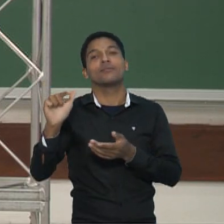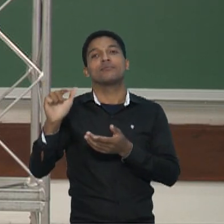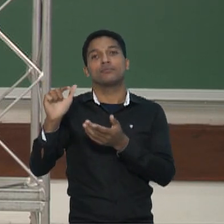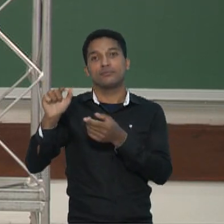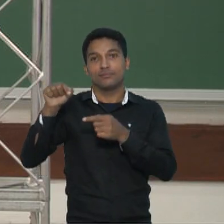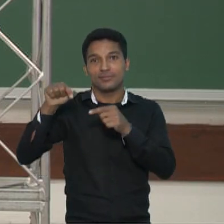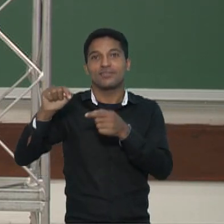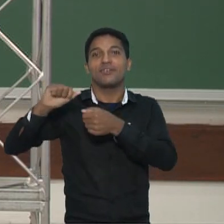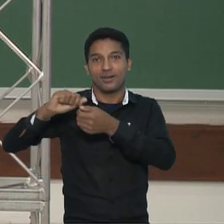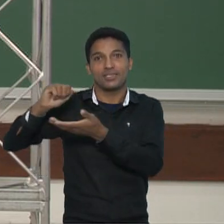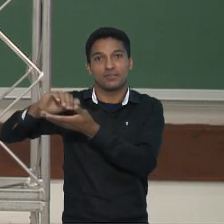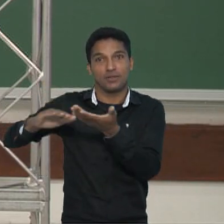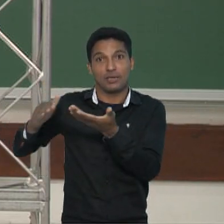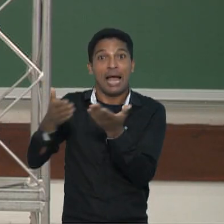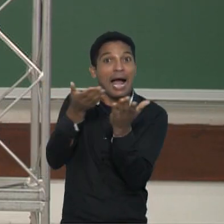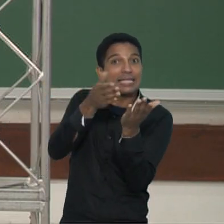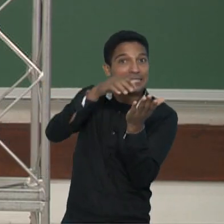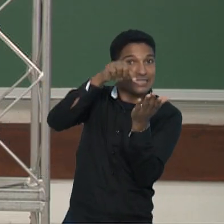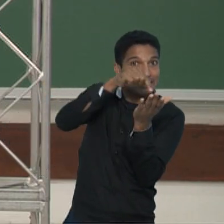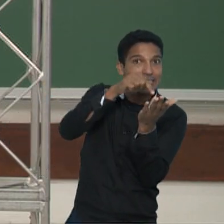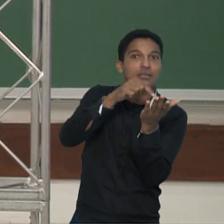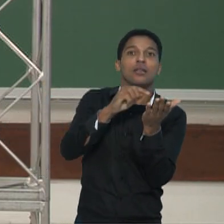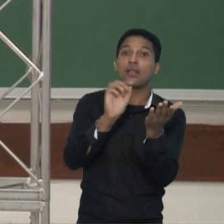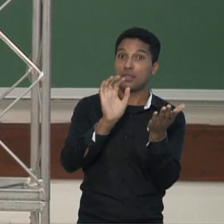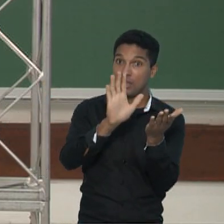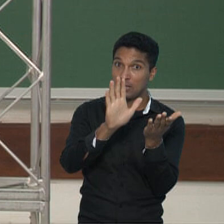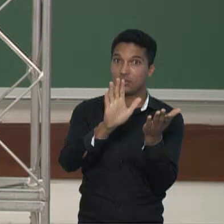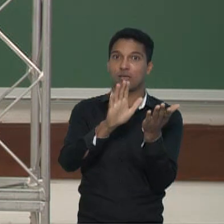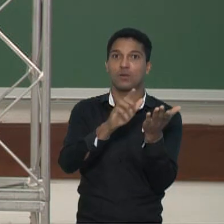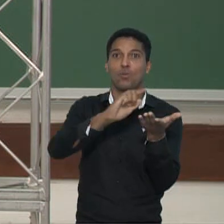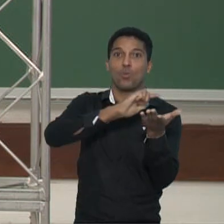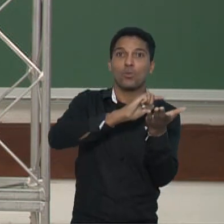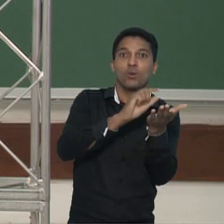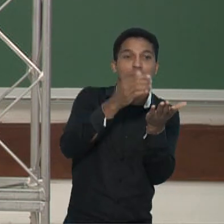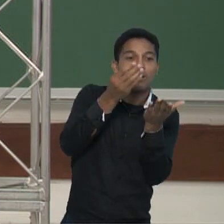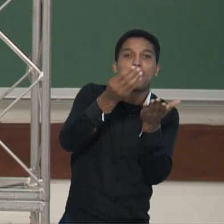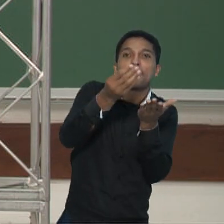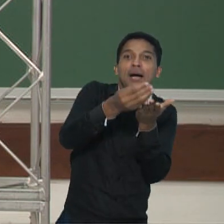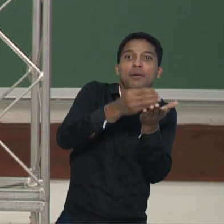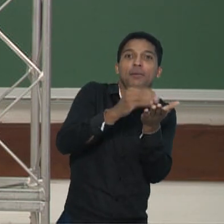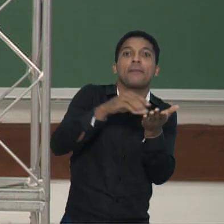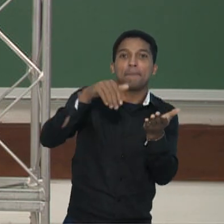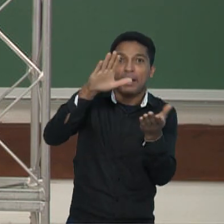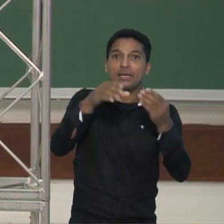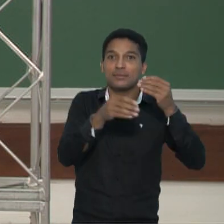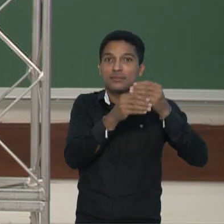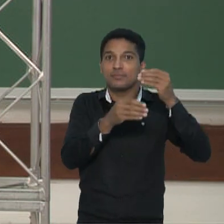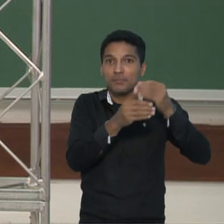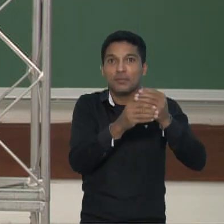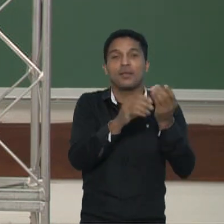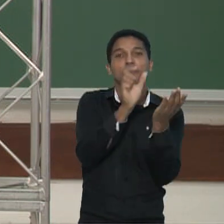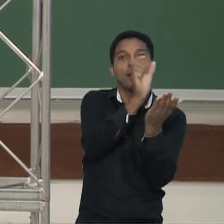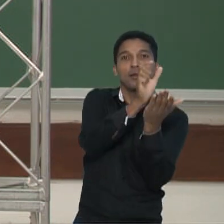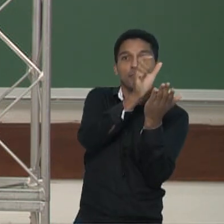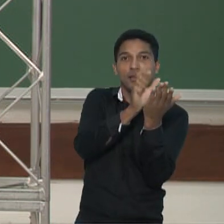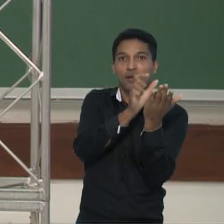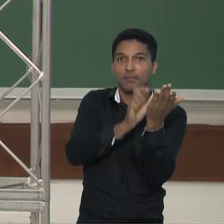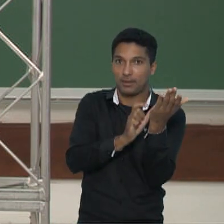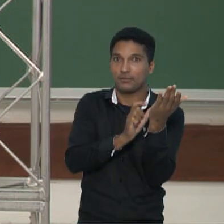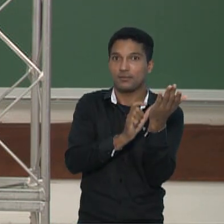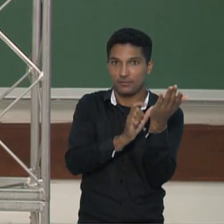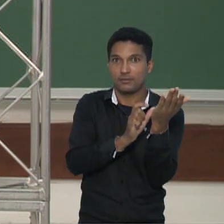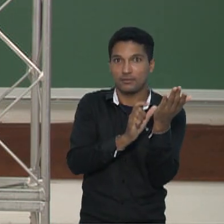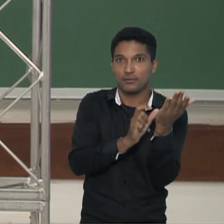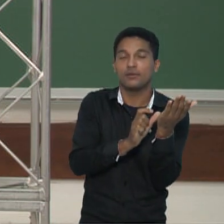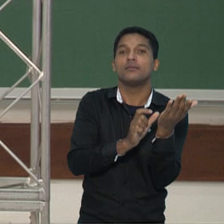Por quê? Porque em todas as aulinhas nós vamos voltar e preencher palavrinhas aí nesse nosso banco de palavras